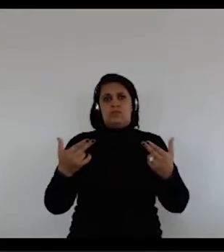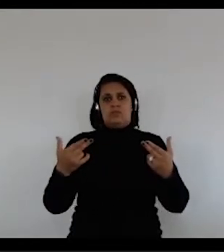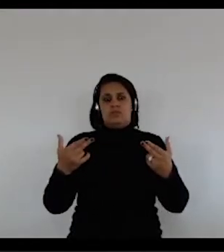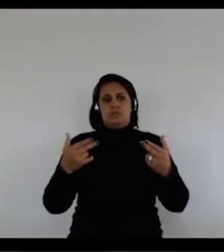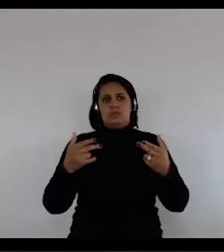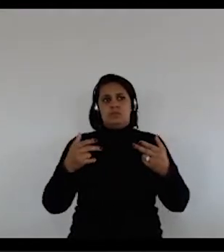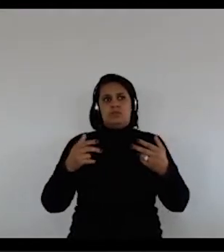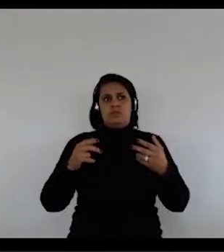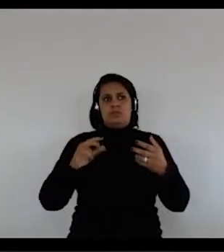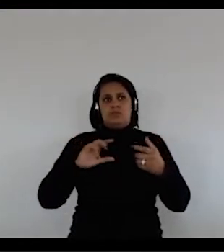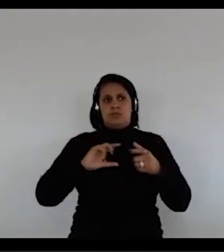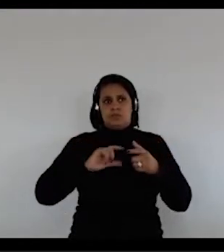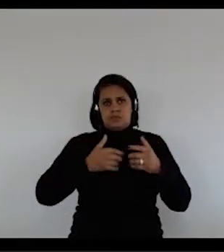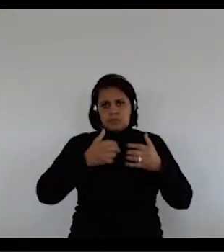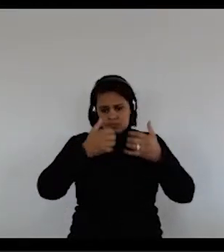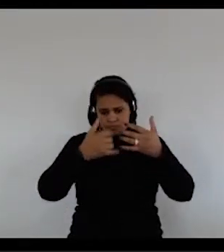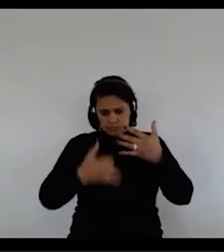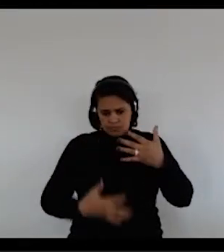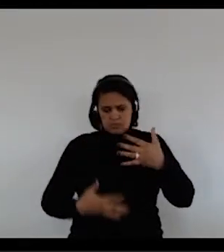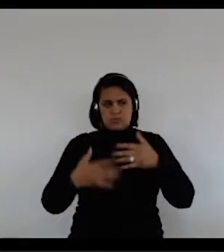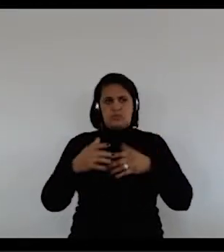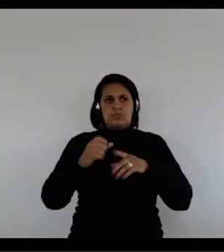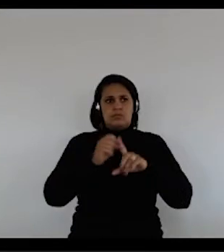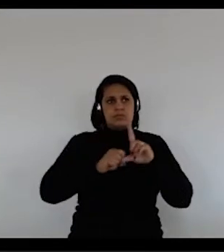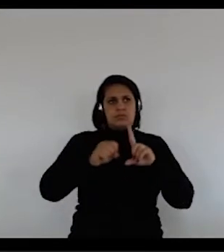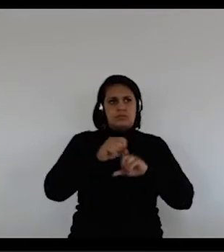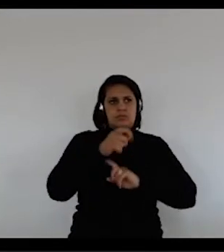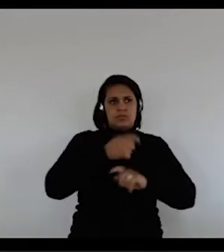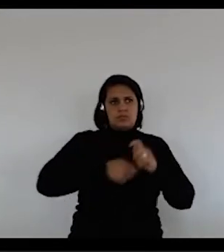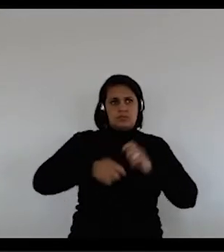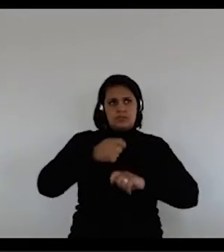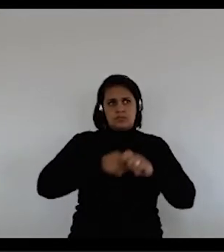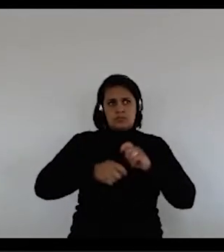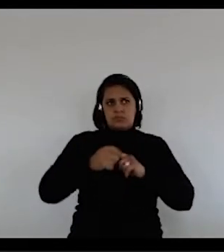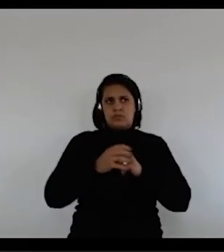circunstâncias socioeconômicas do